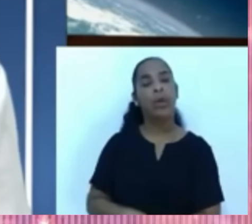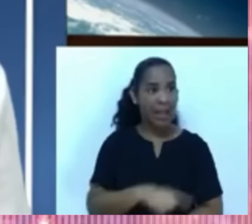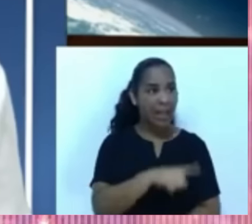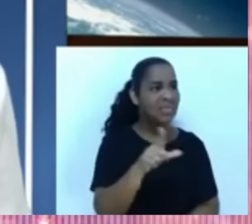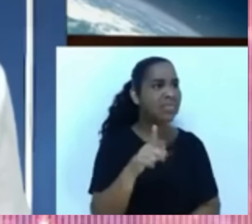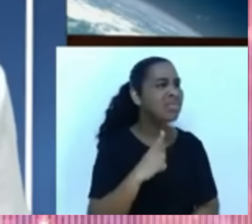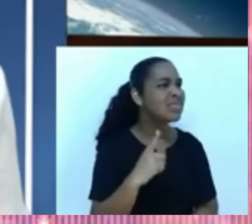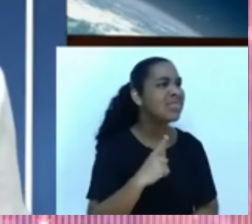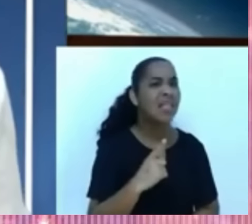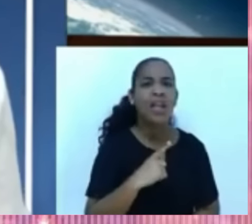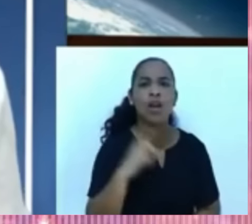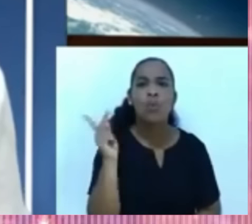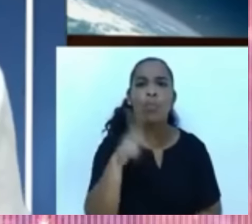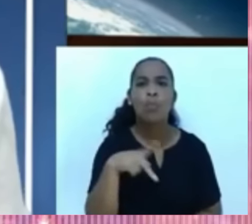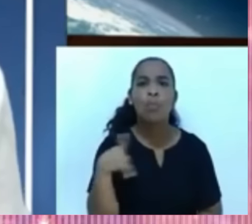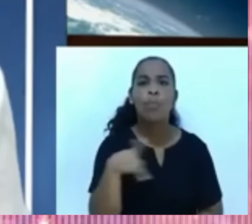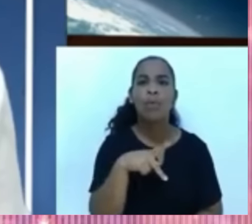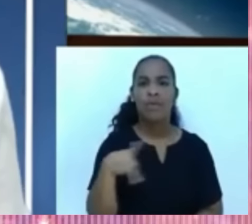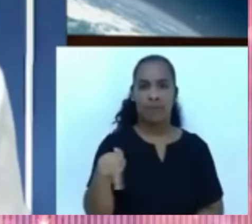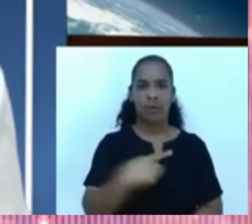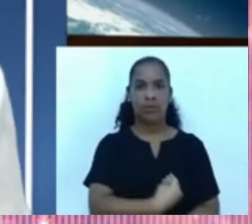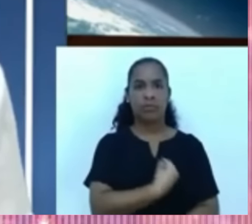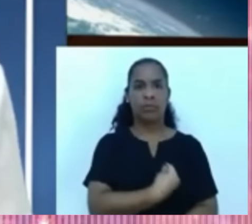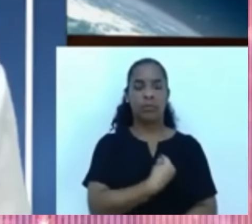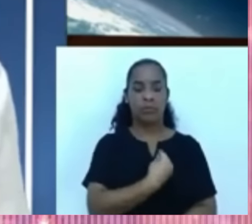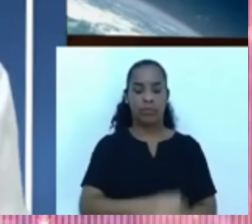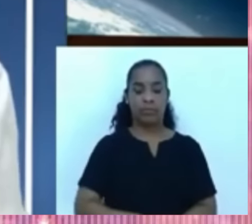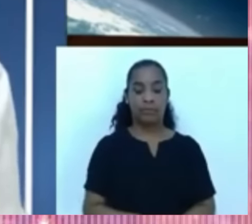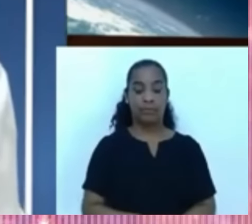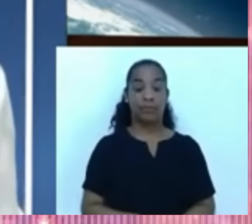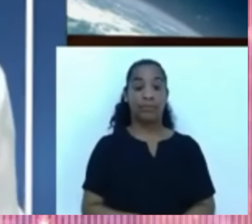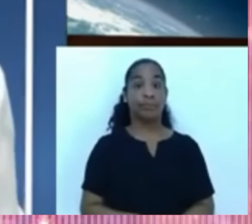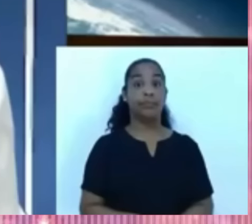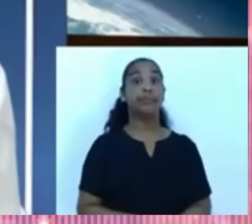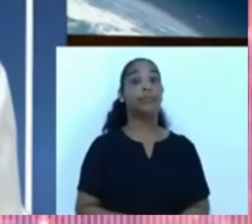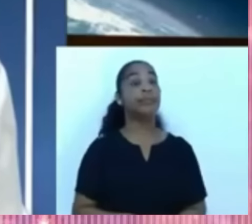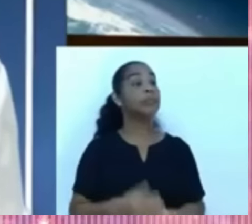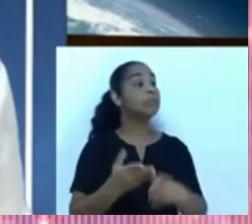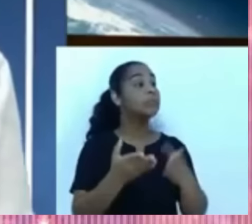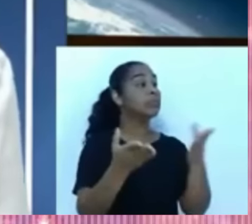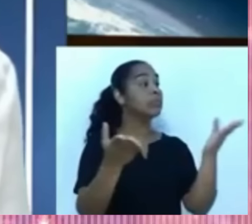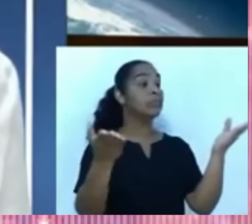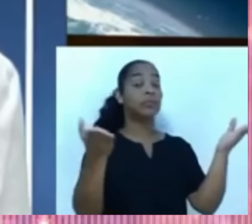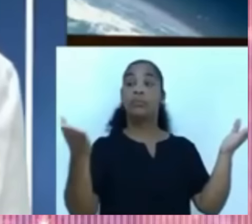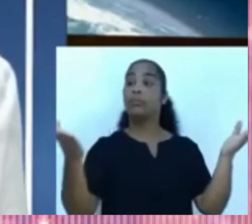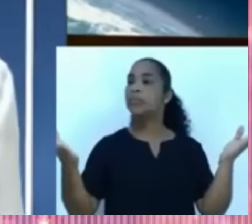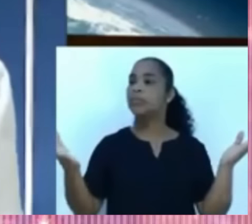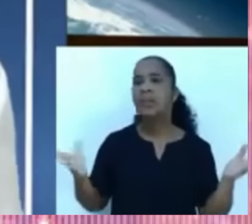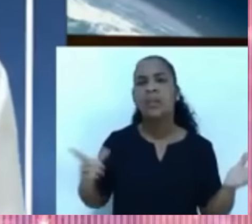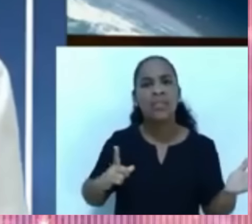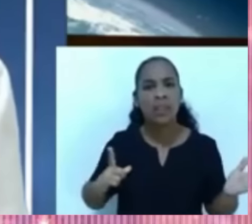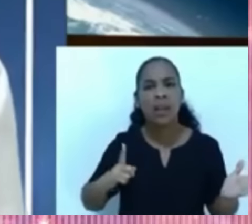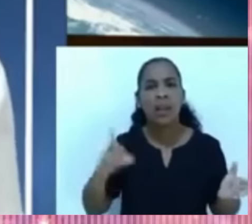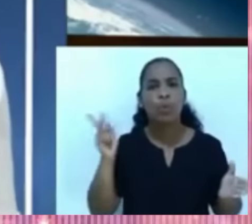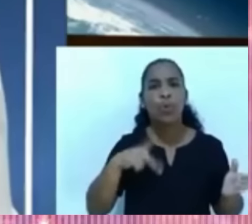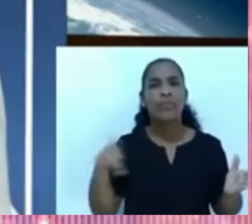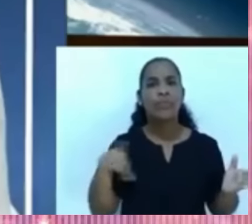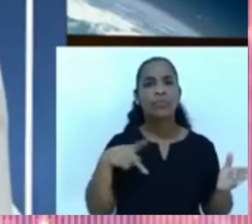algum educador entre os senhores tem algum educador